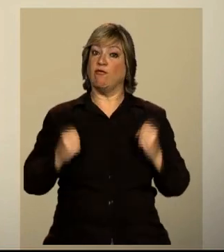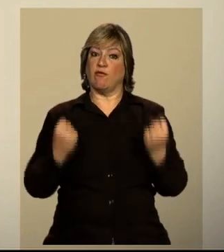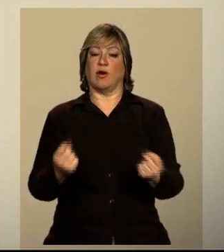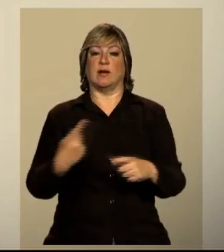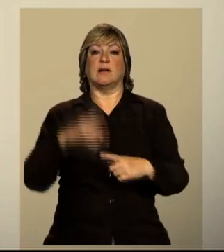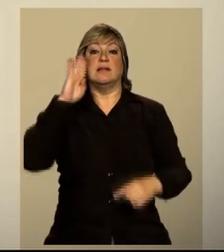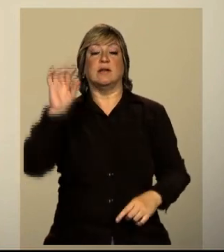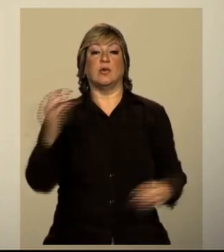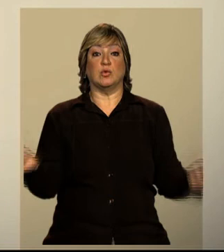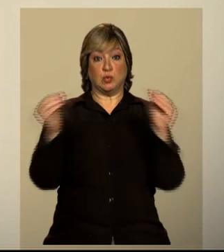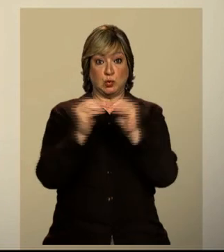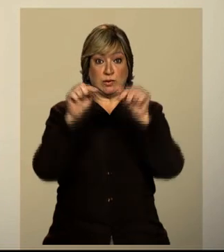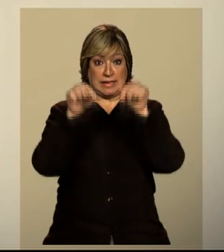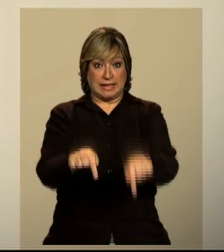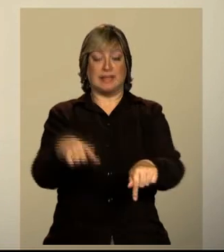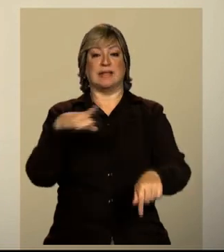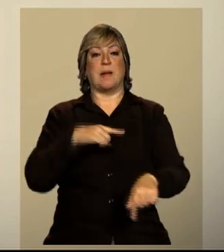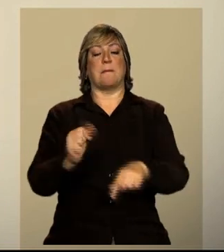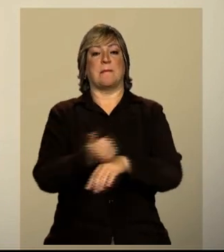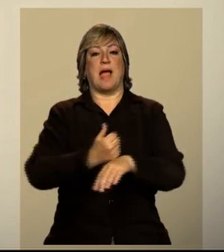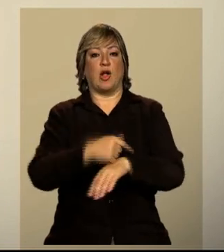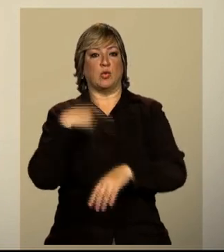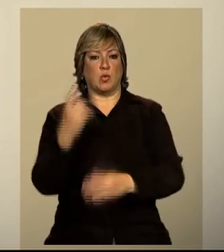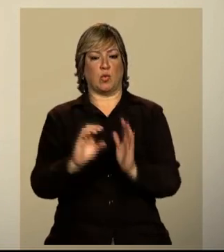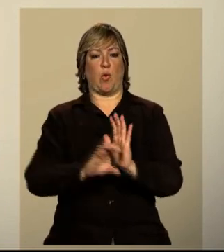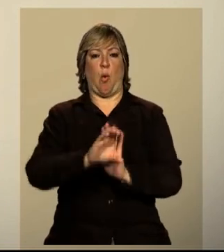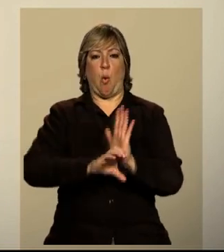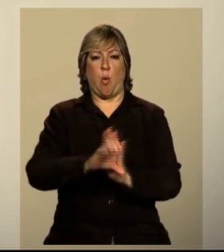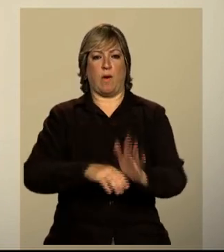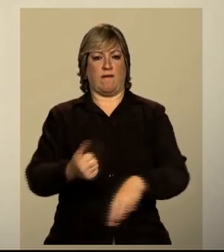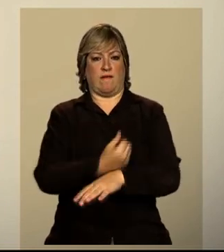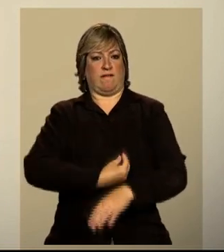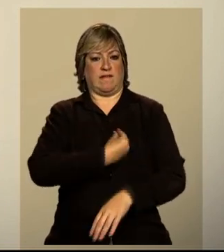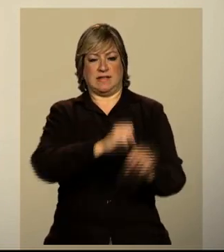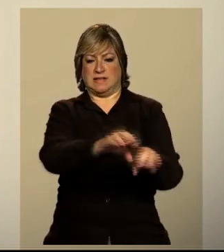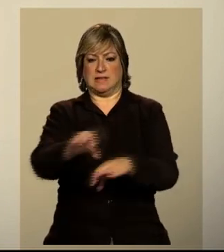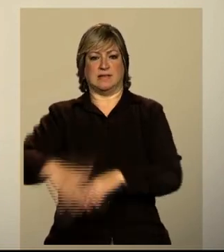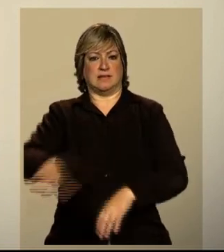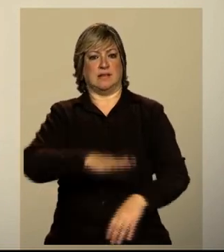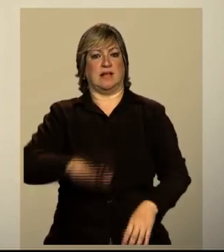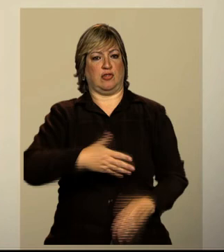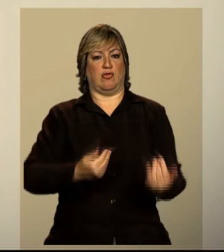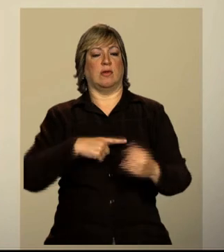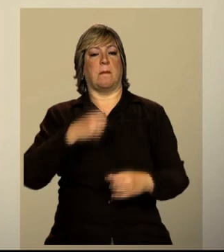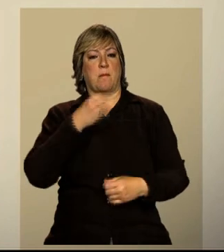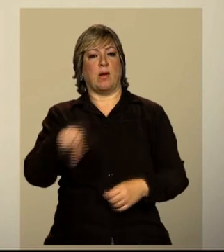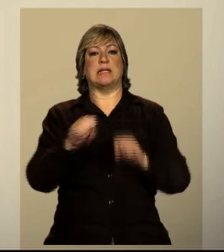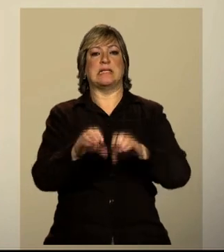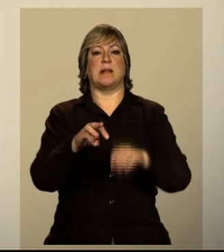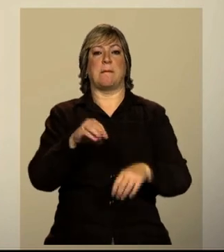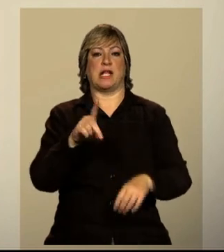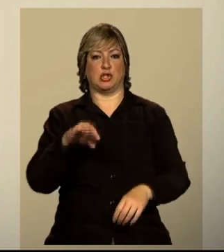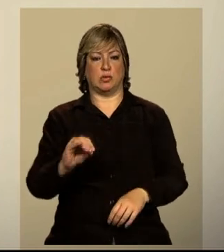quando junto com ela venha melhora dos currículos que nós estamos fazendo no ensino